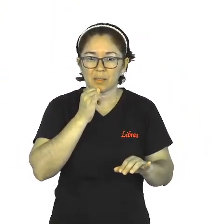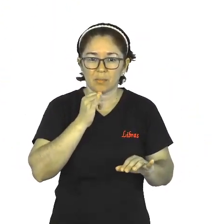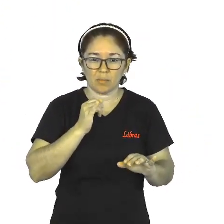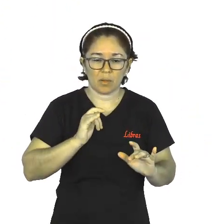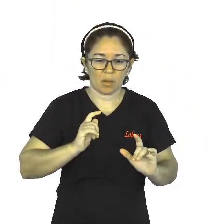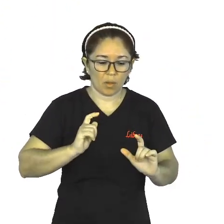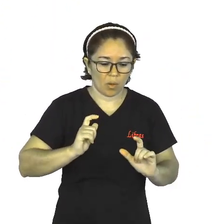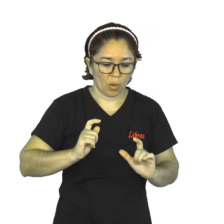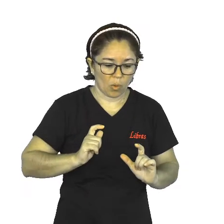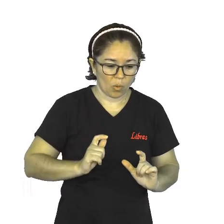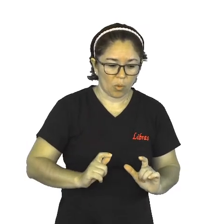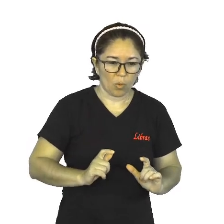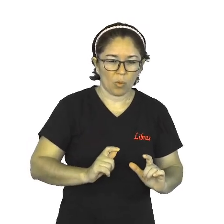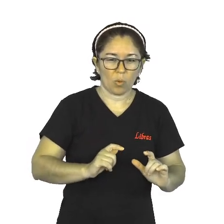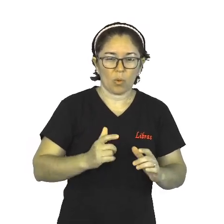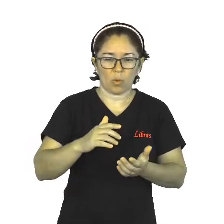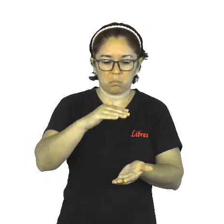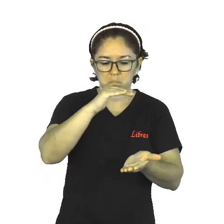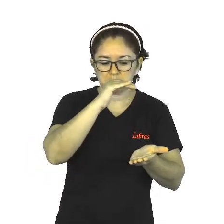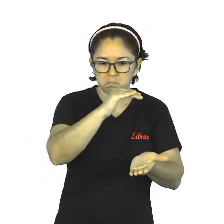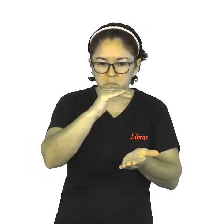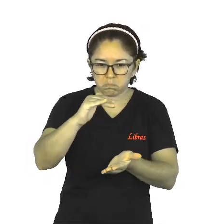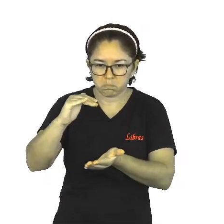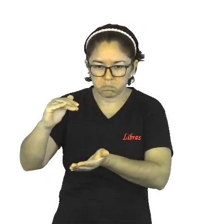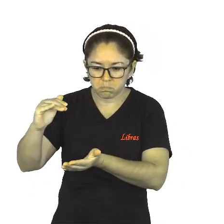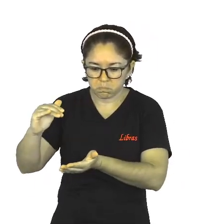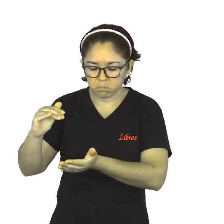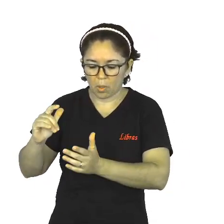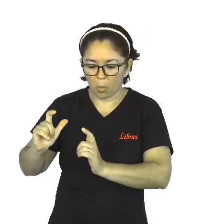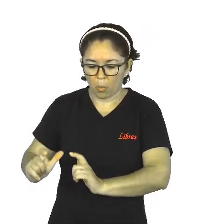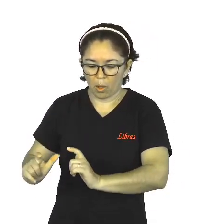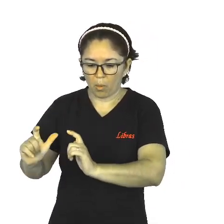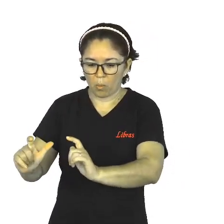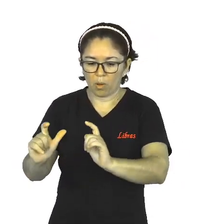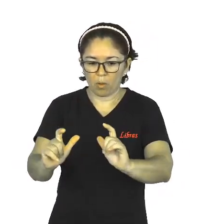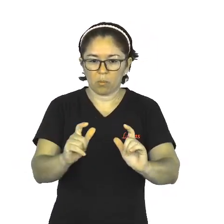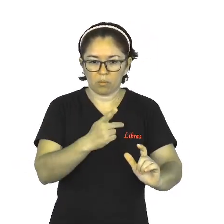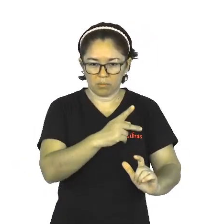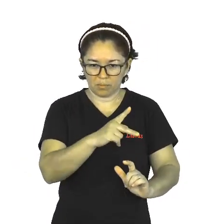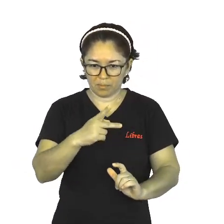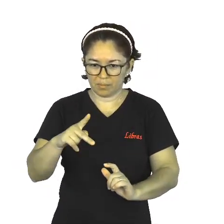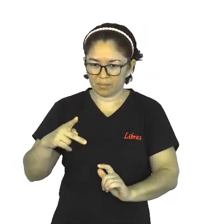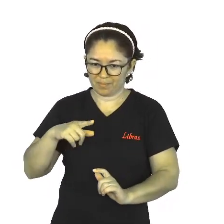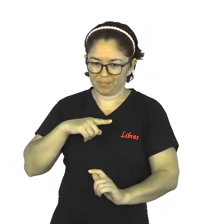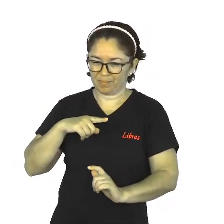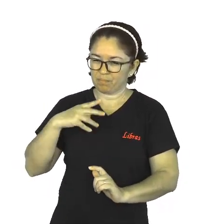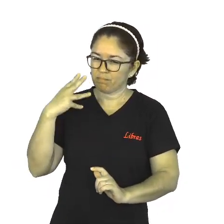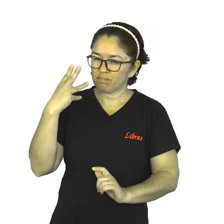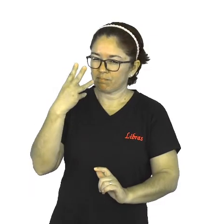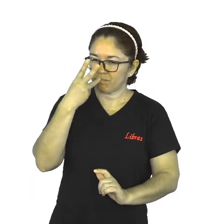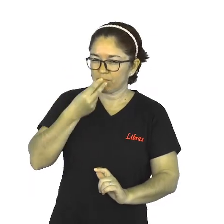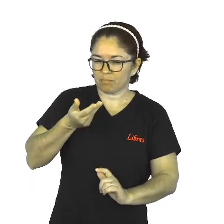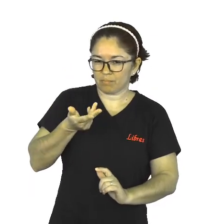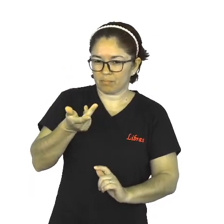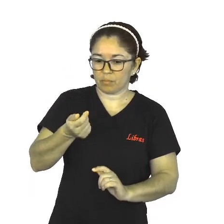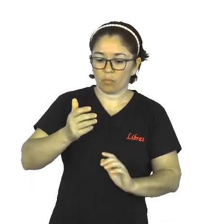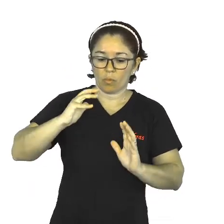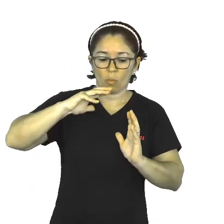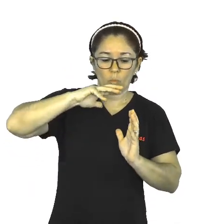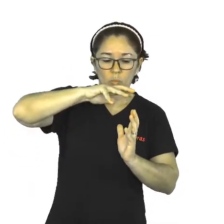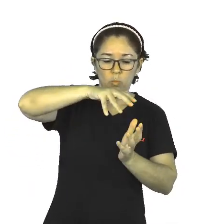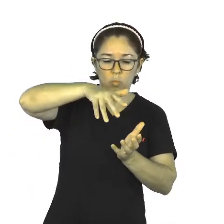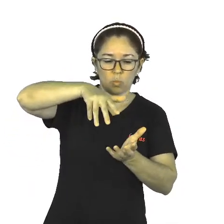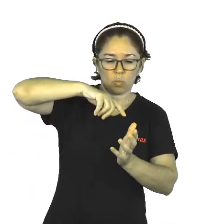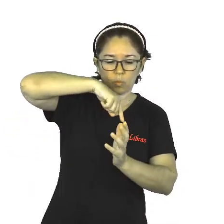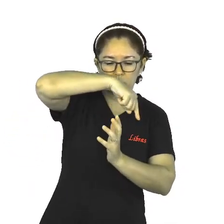de autoria de Berenice Gellen Adams. O mundo é cheio de coisas. É coisa